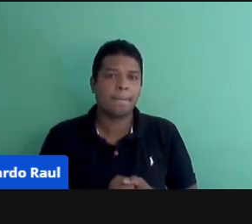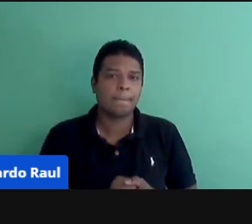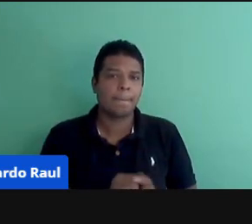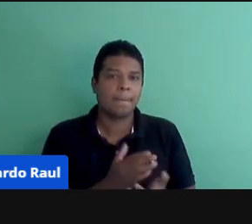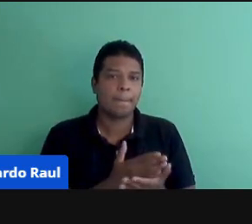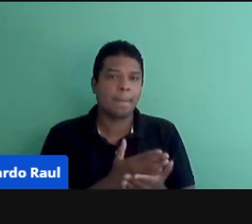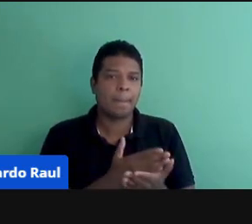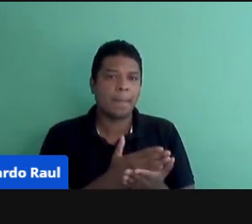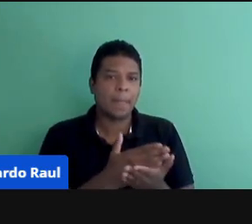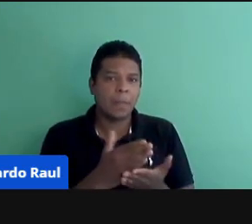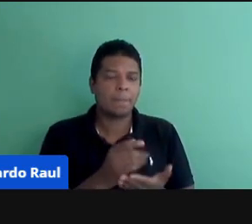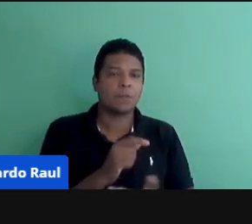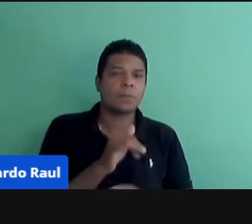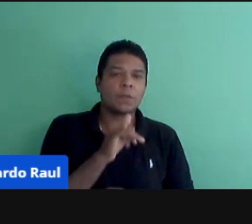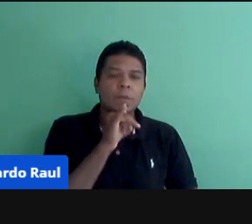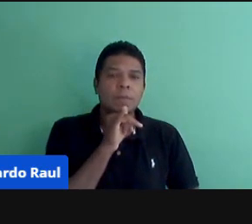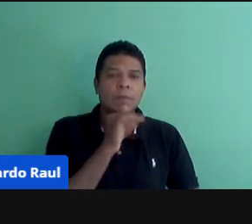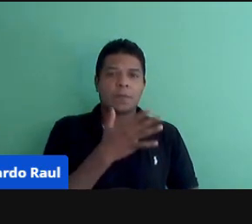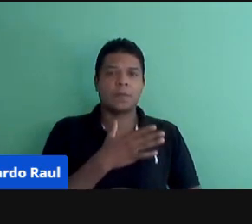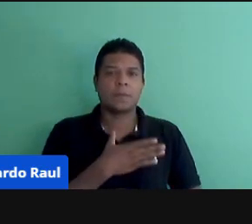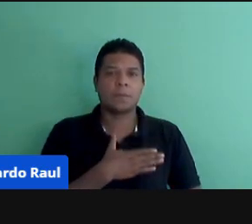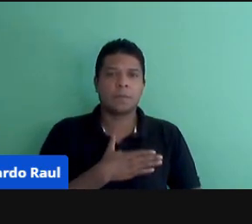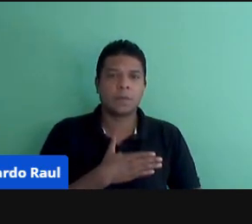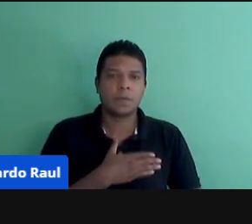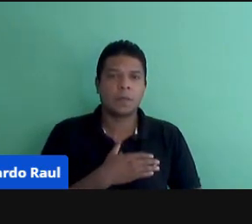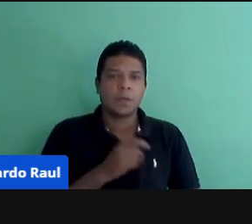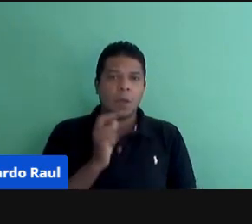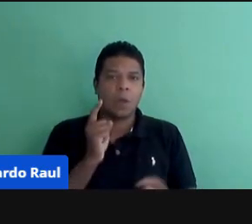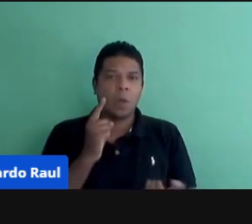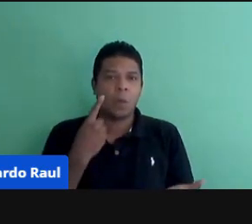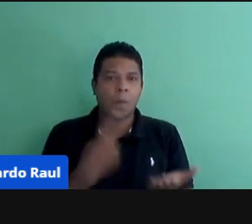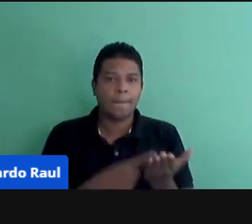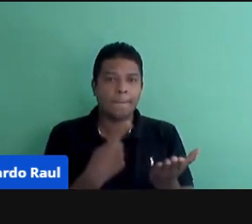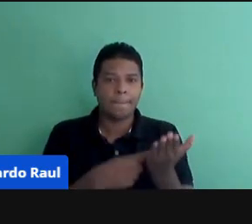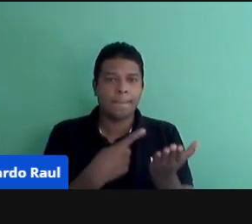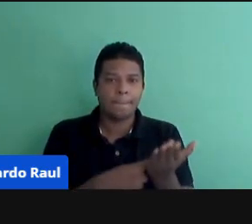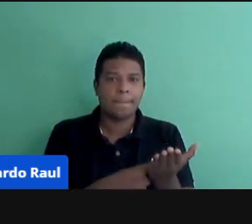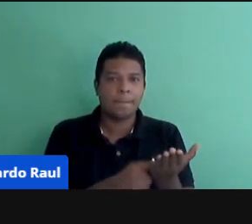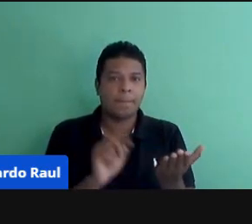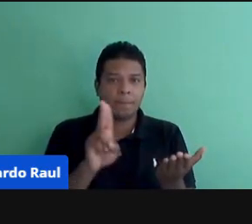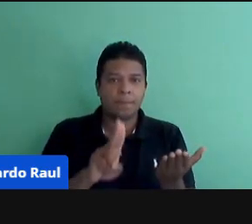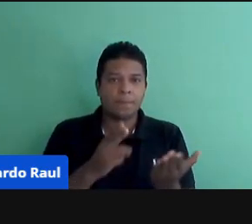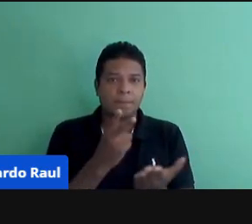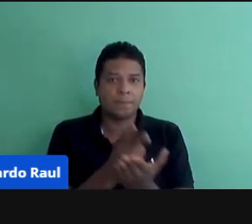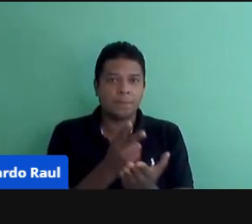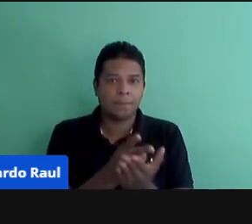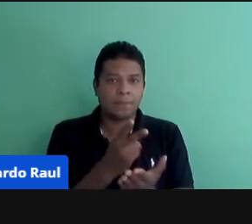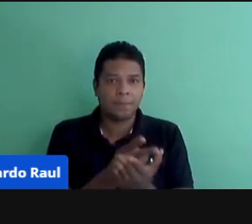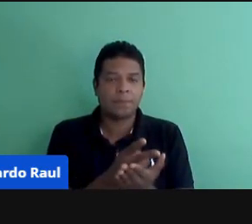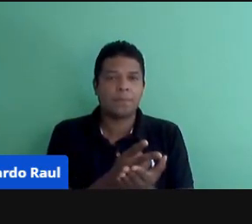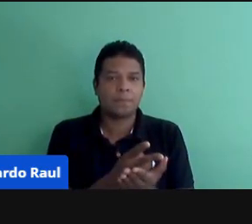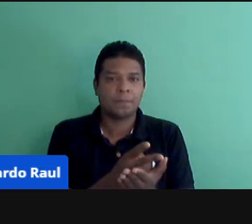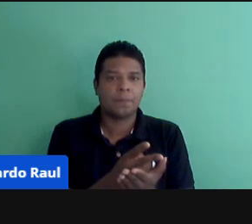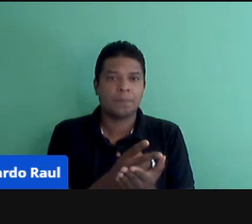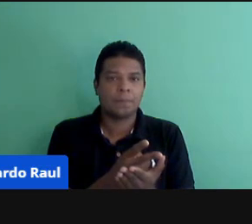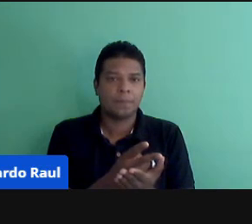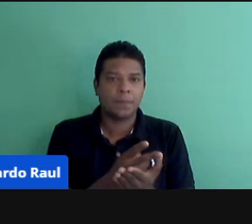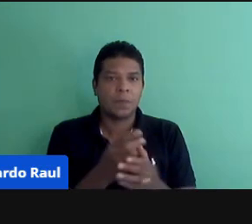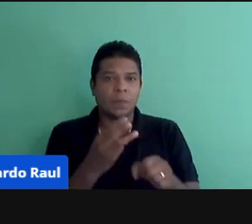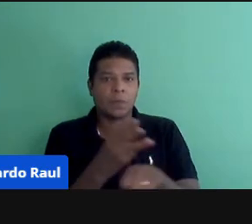quando, no meu caso, eu já combinei com os alunos que eu utilizo sempre alguns comandos durante a